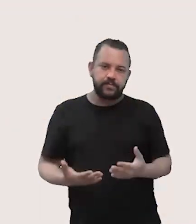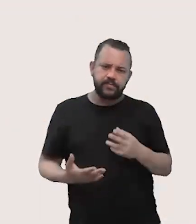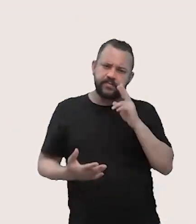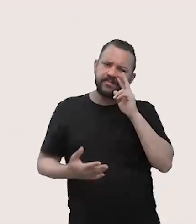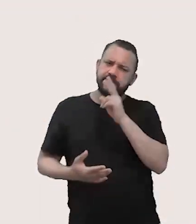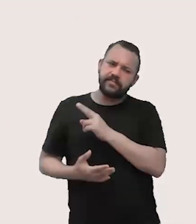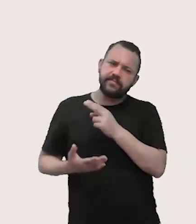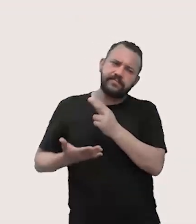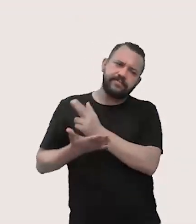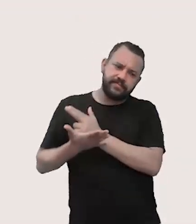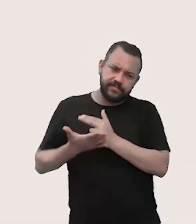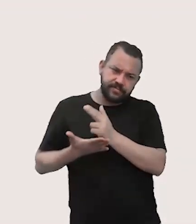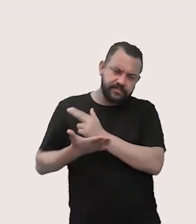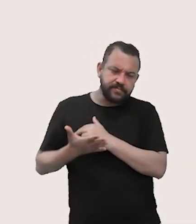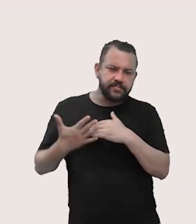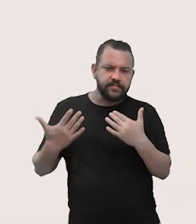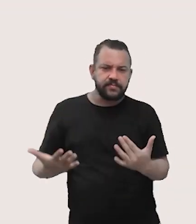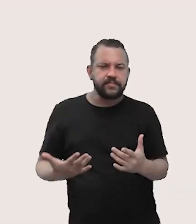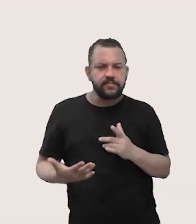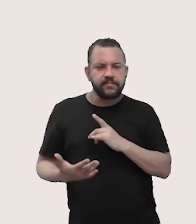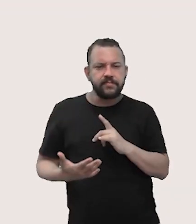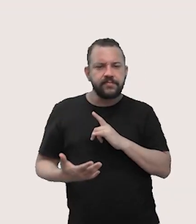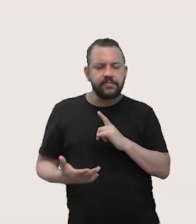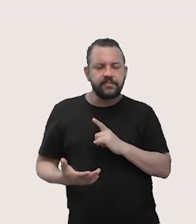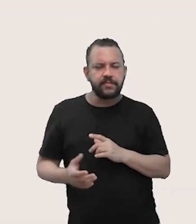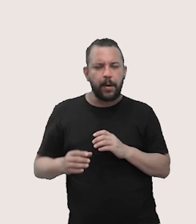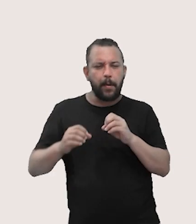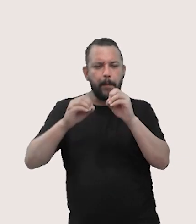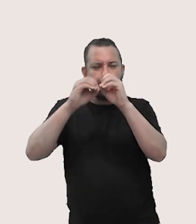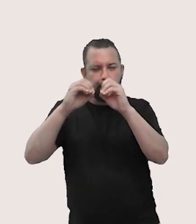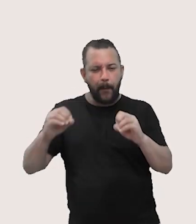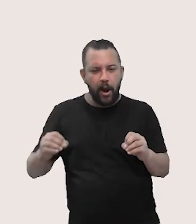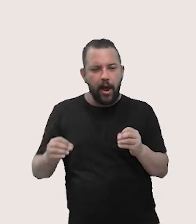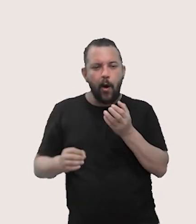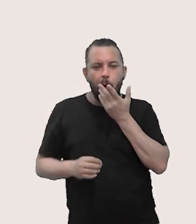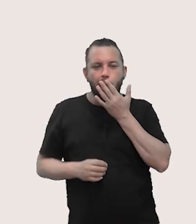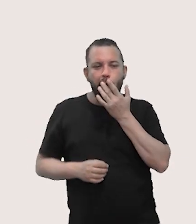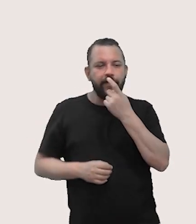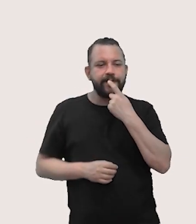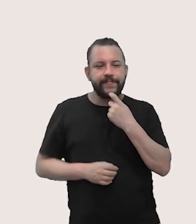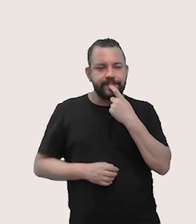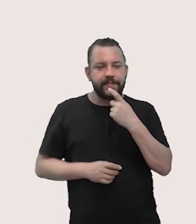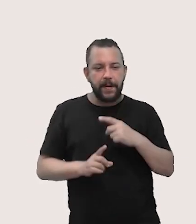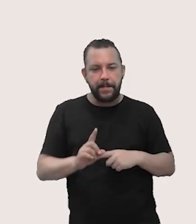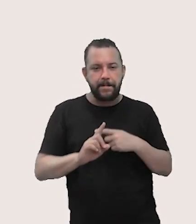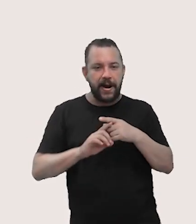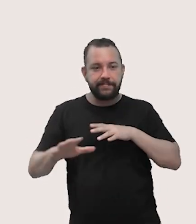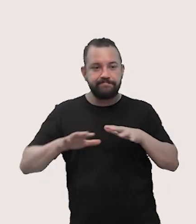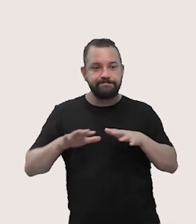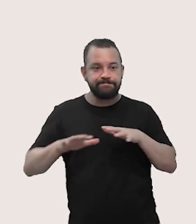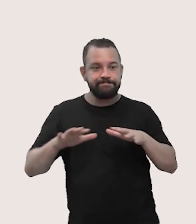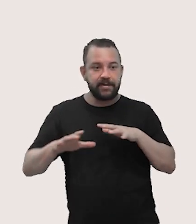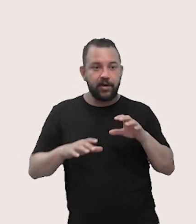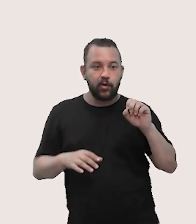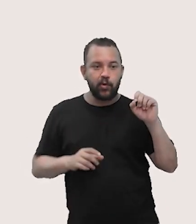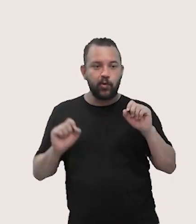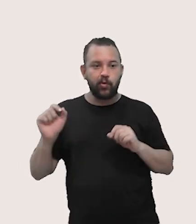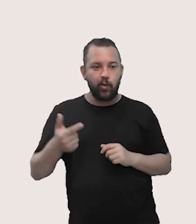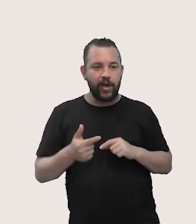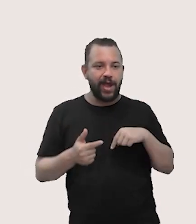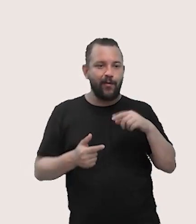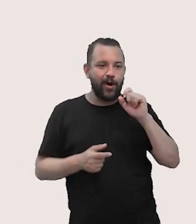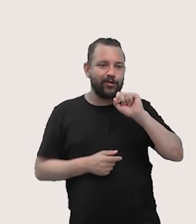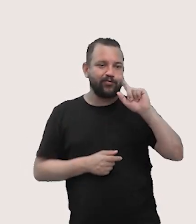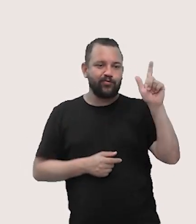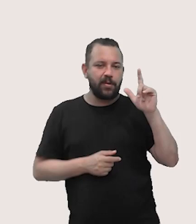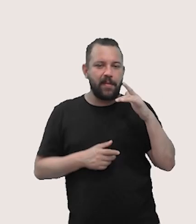você percebe que você tem as moléculas na cor vermelha, mais agitadas, e a molécula da cor azul, mais